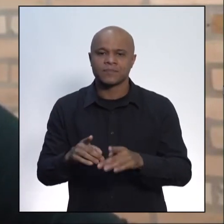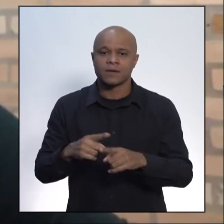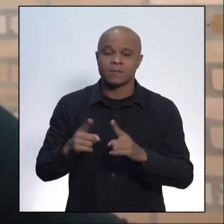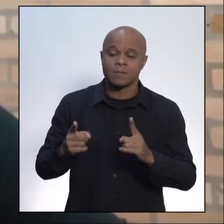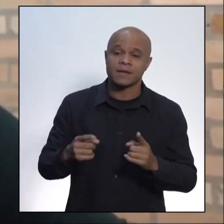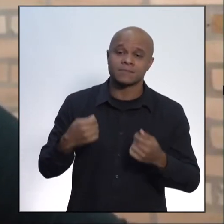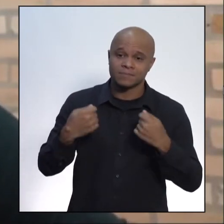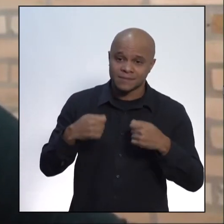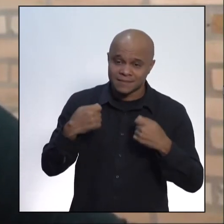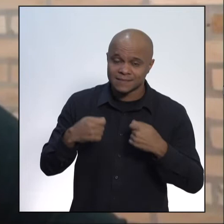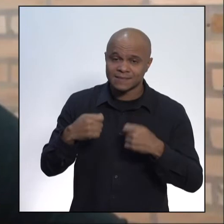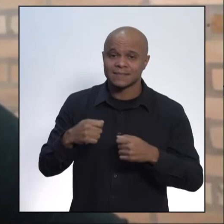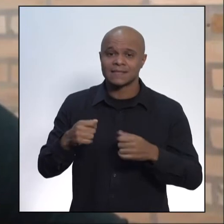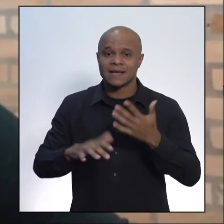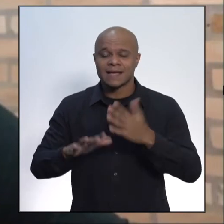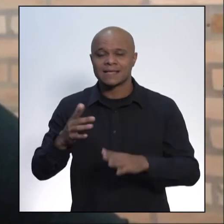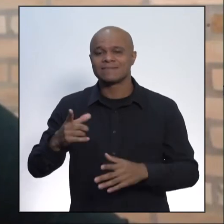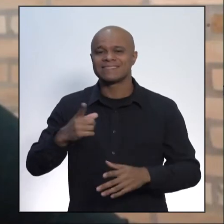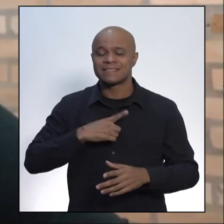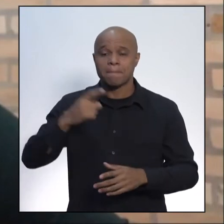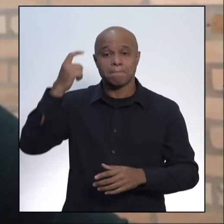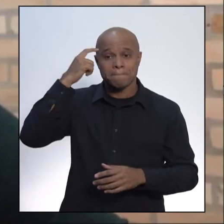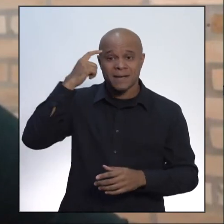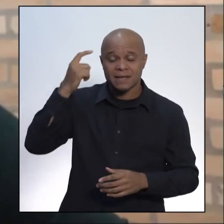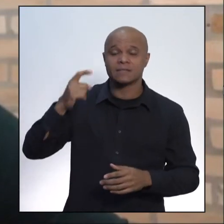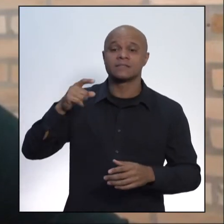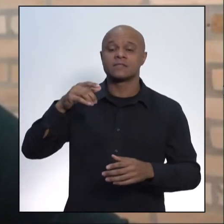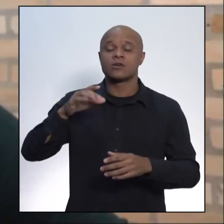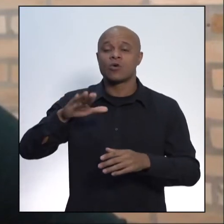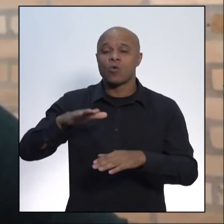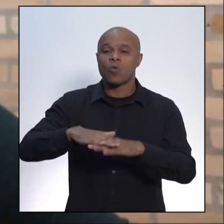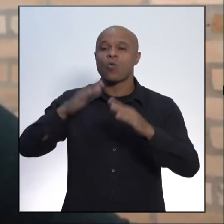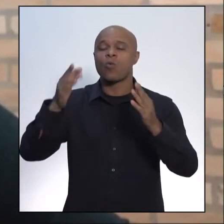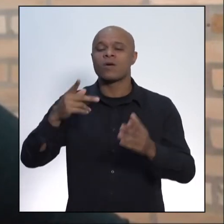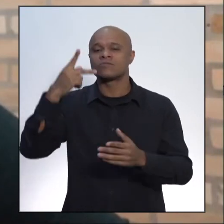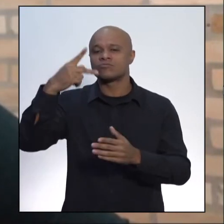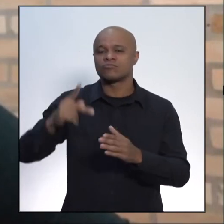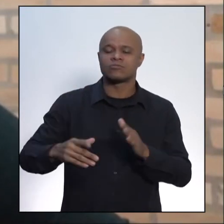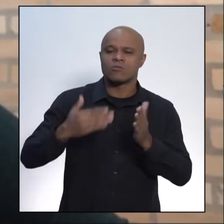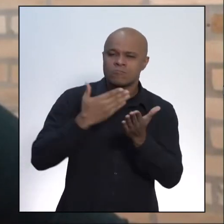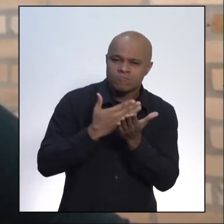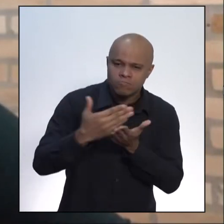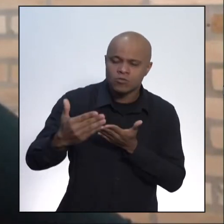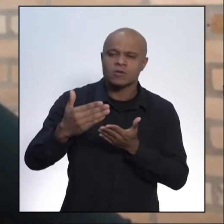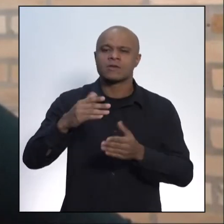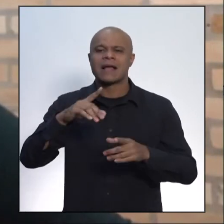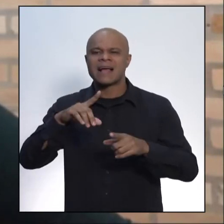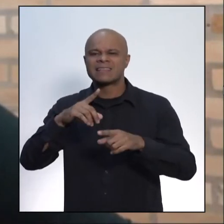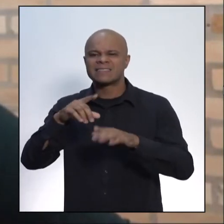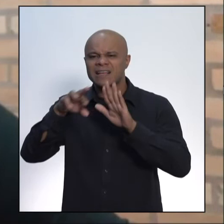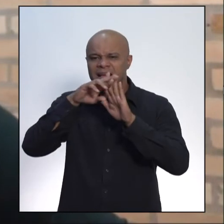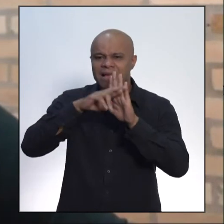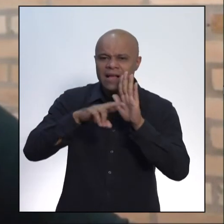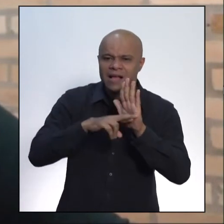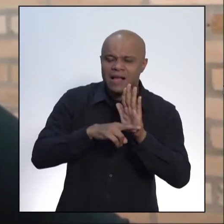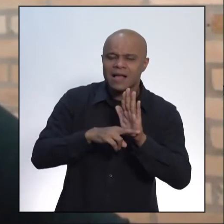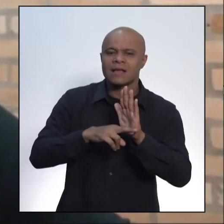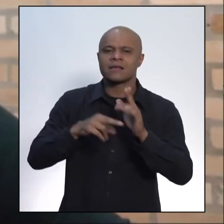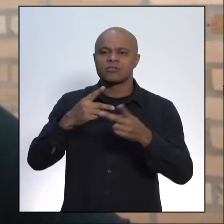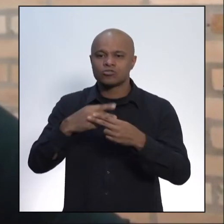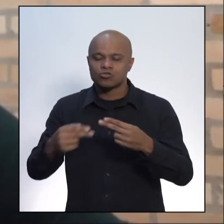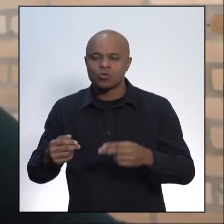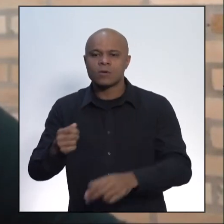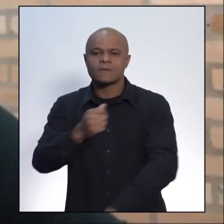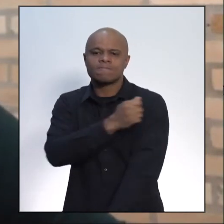ter que ter uma atitude naquela hora. Pense em quais são os seus princípios. Qual é o princípio da sua escola? Qual é o princípio da rede? Que tipo de aluno eu